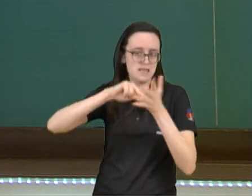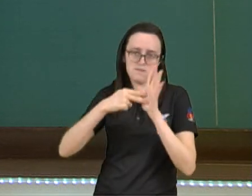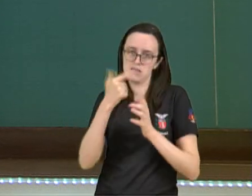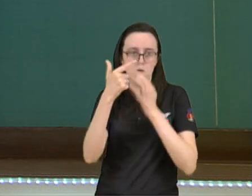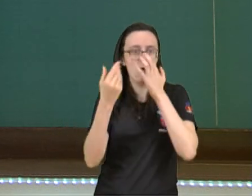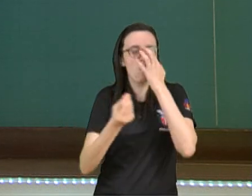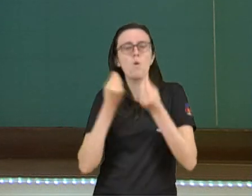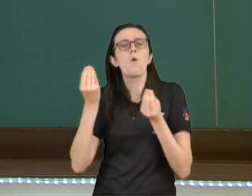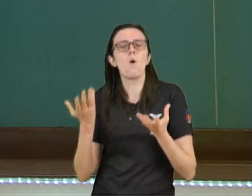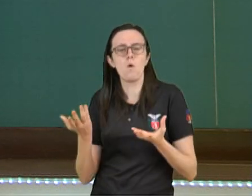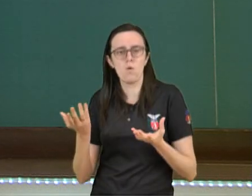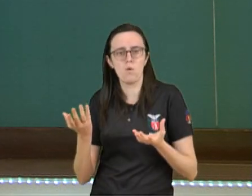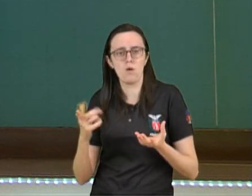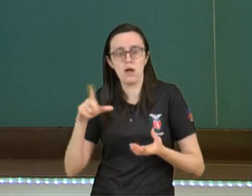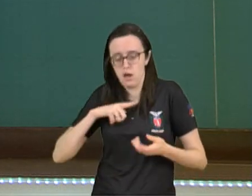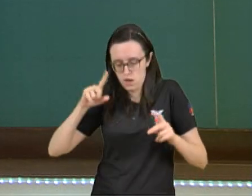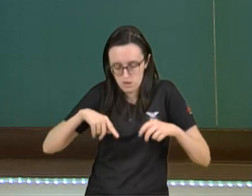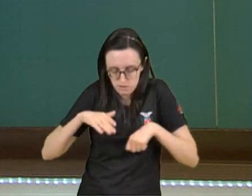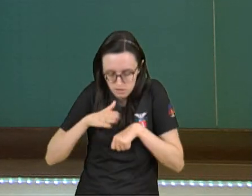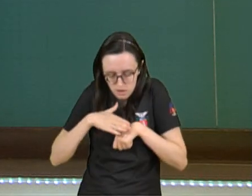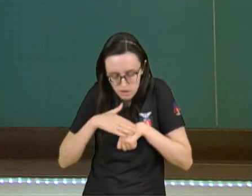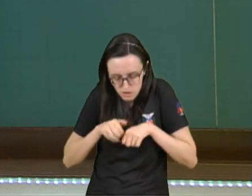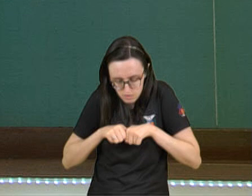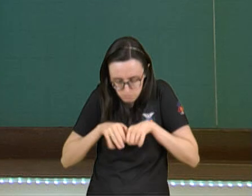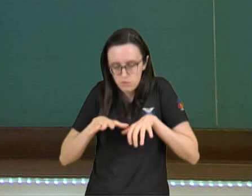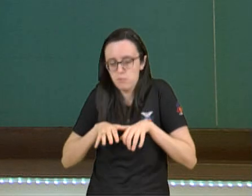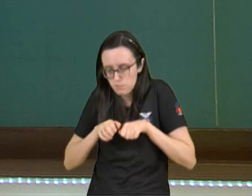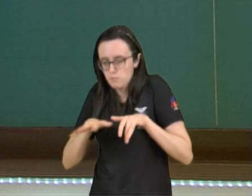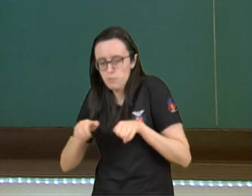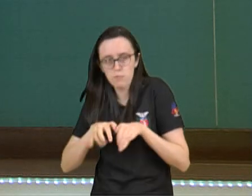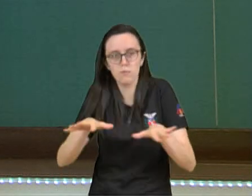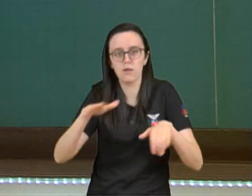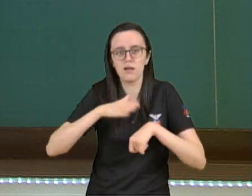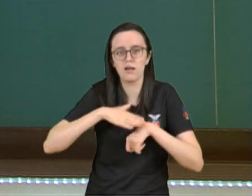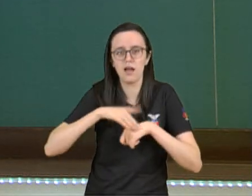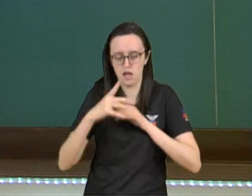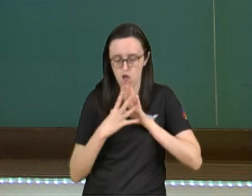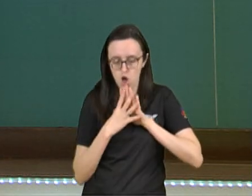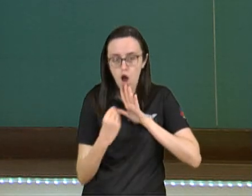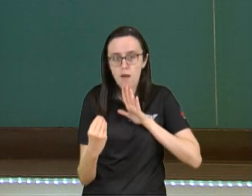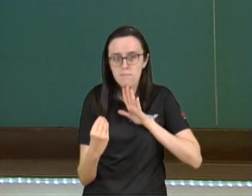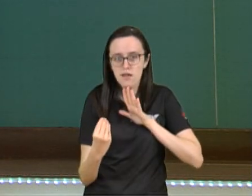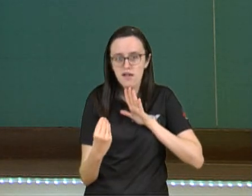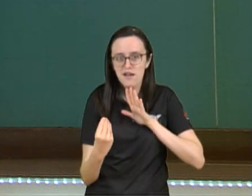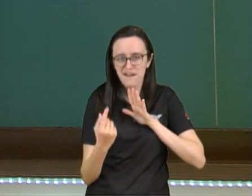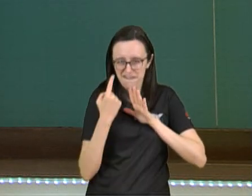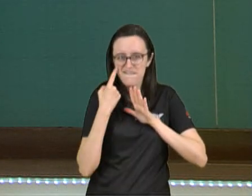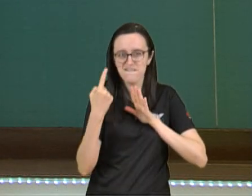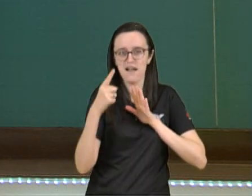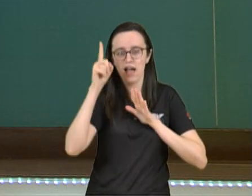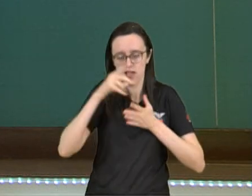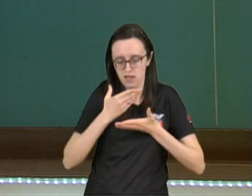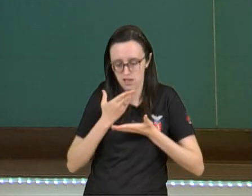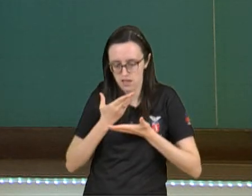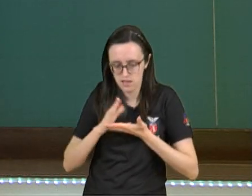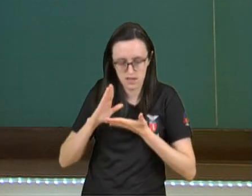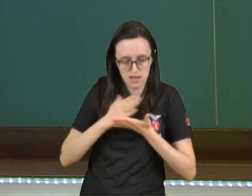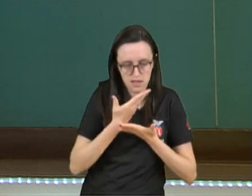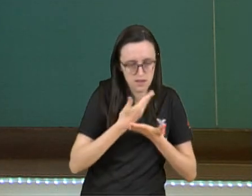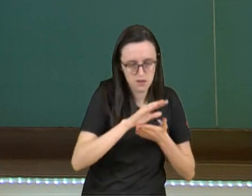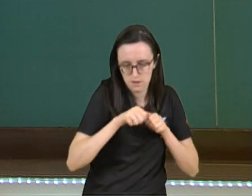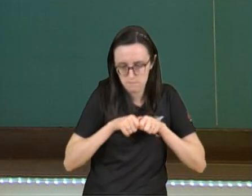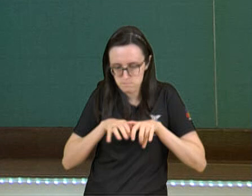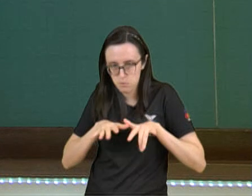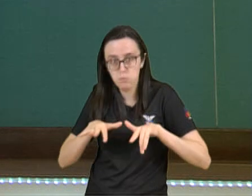Uma reprodução com ele sozinho. E ele faz uma cópia. Acontece por divisão binária